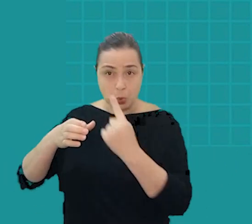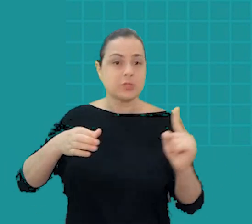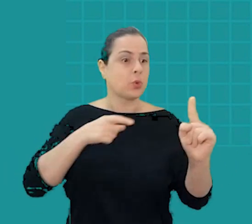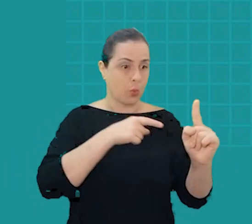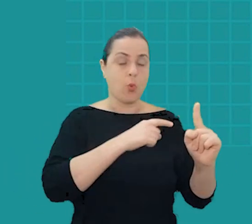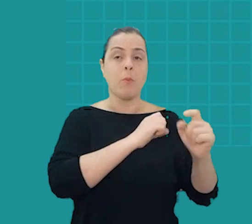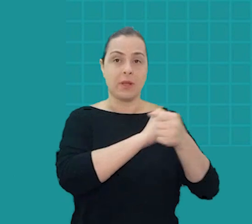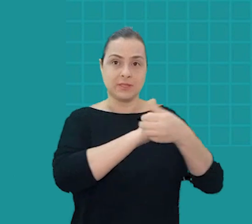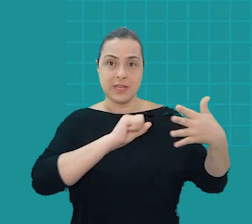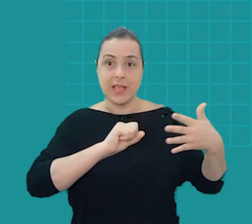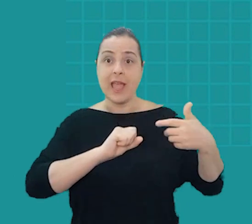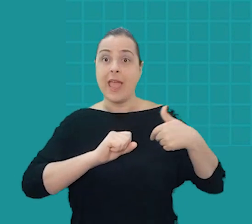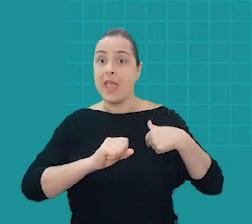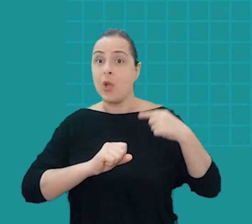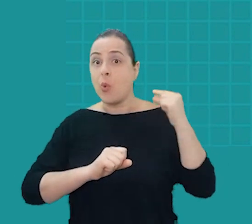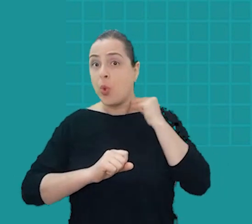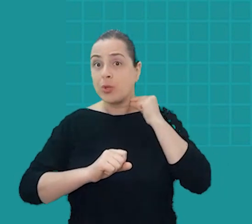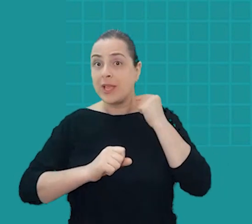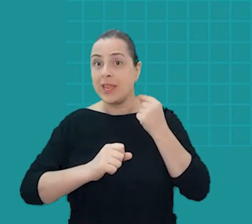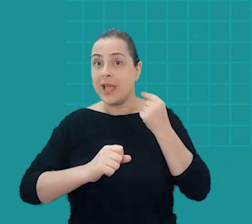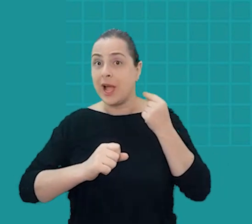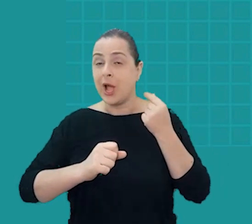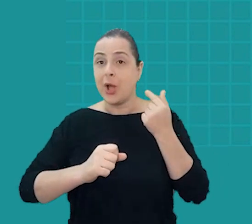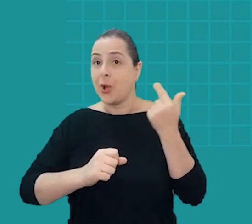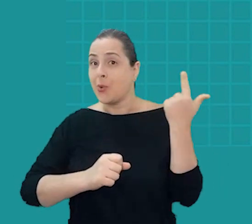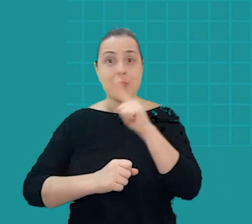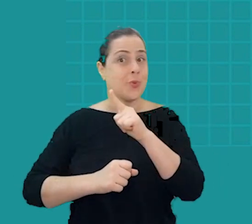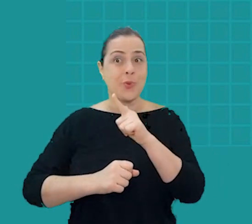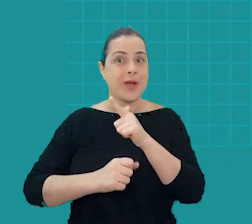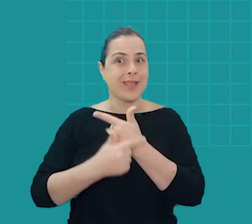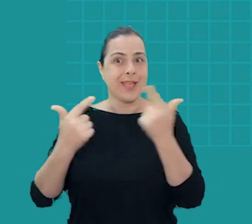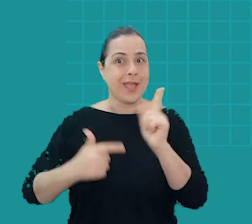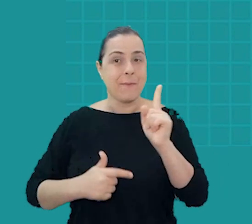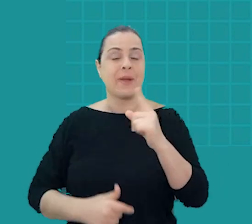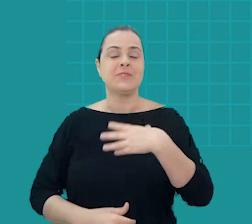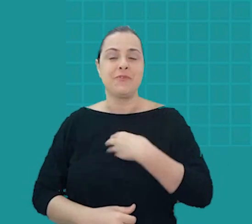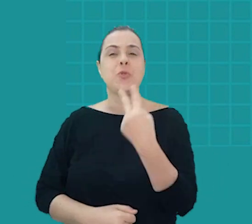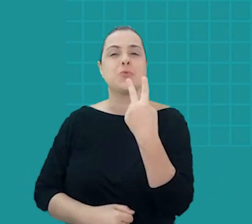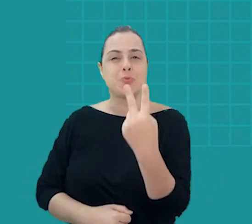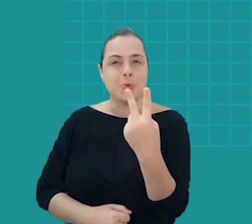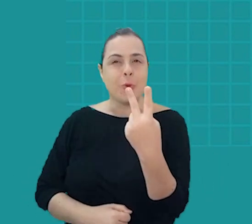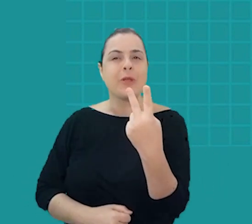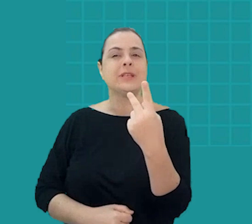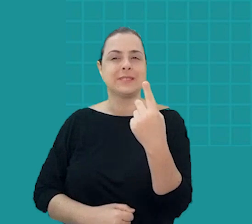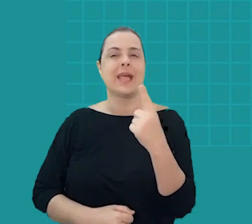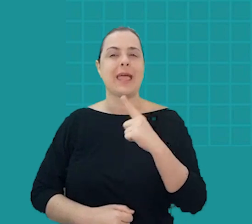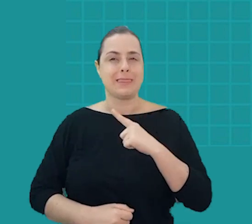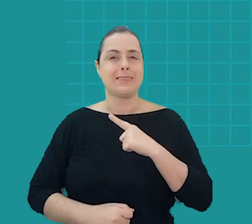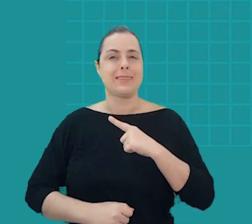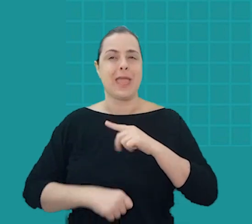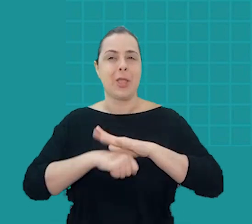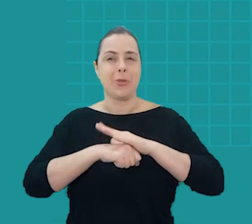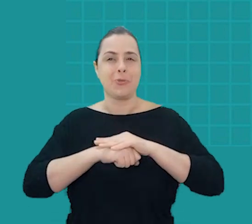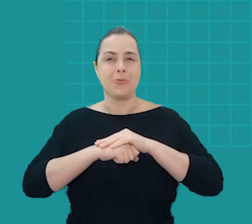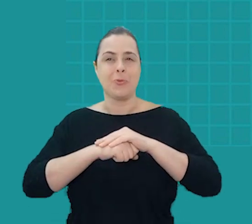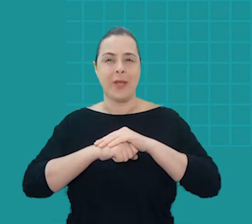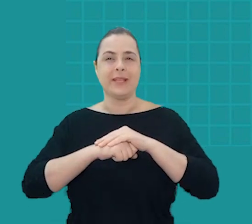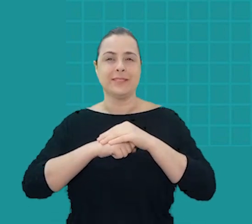loteria, mas ganhei 2 filhos com essa raridade. Então, nasci surdo profundo, eu faço